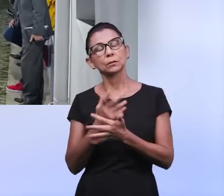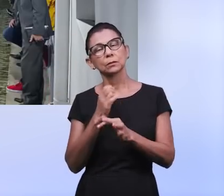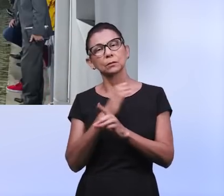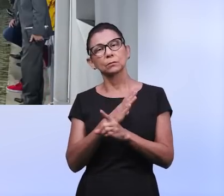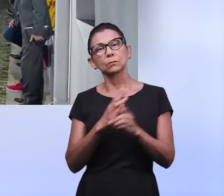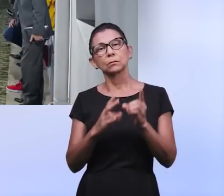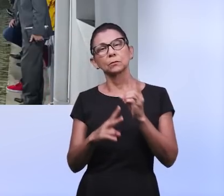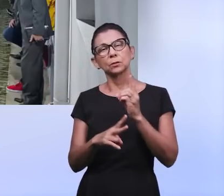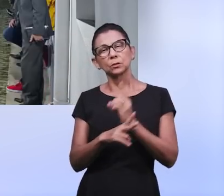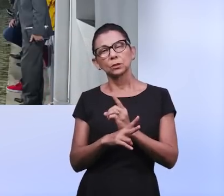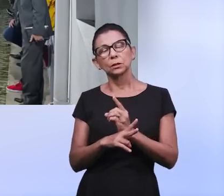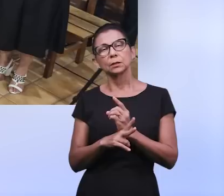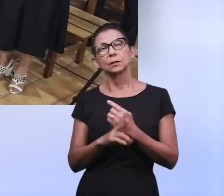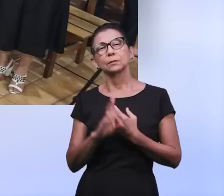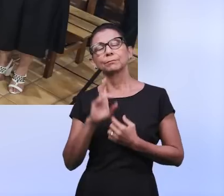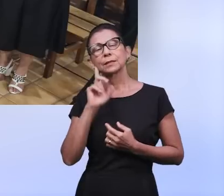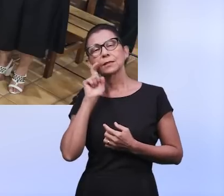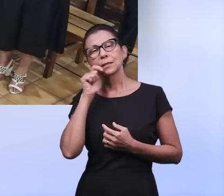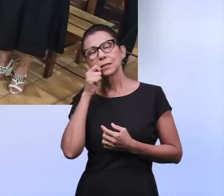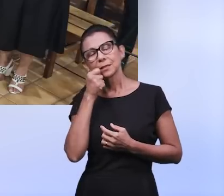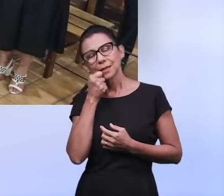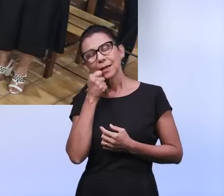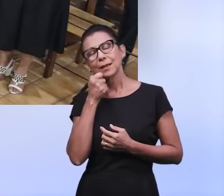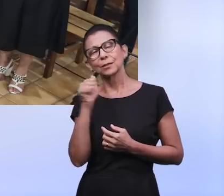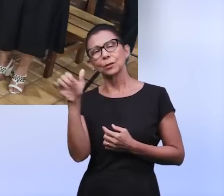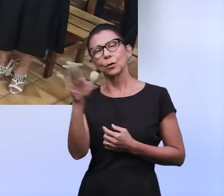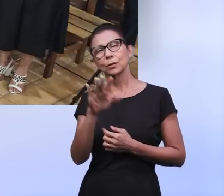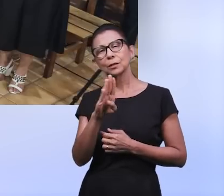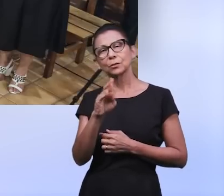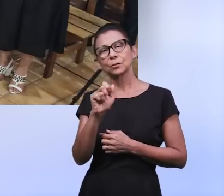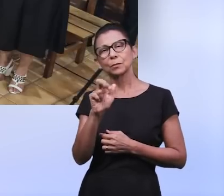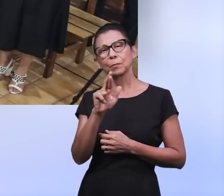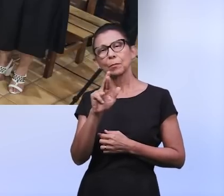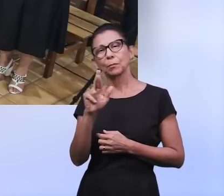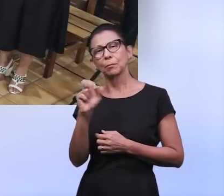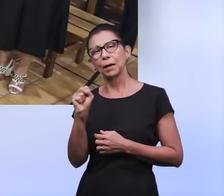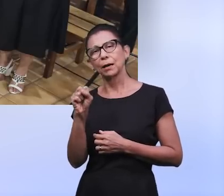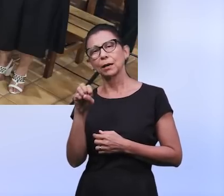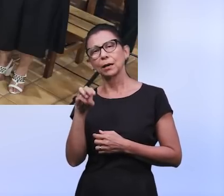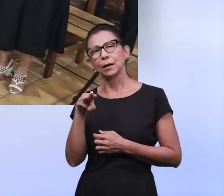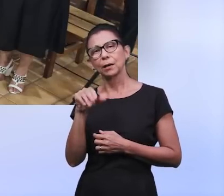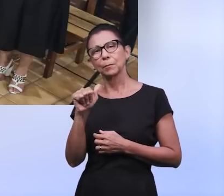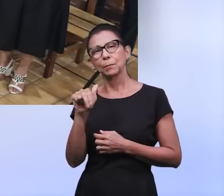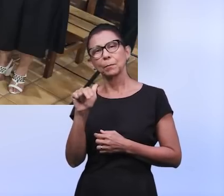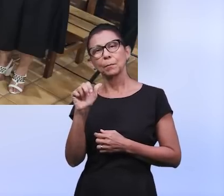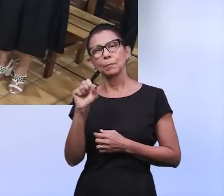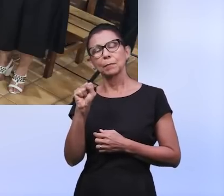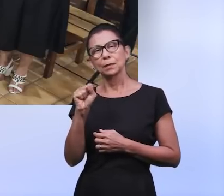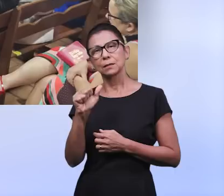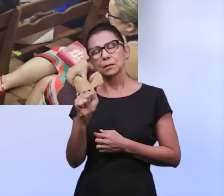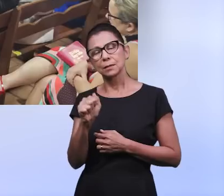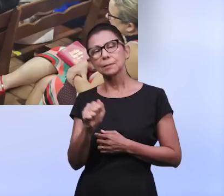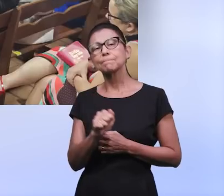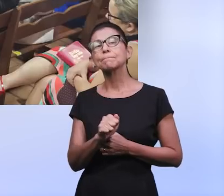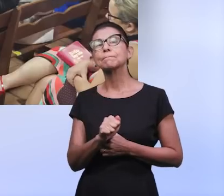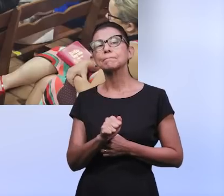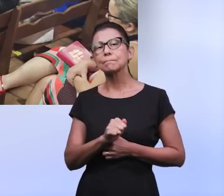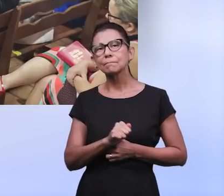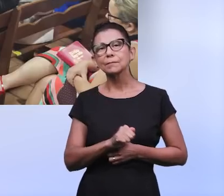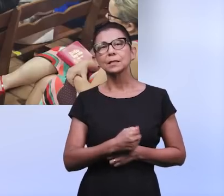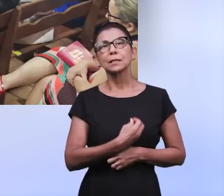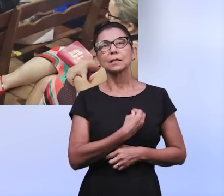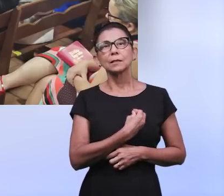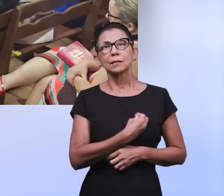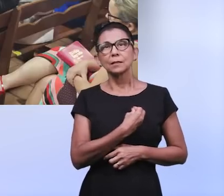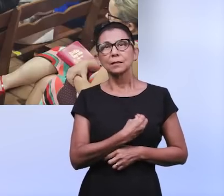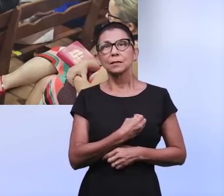com ceia com jovens de toda a área de Barra Mansa, na igreja da Vila Nova. Tivemos ali uma grande participação dos nossos